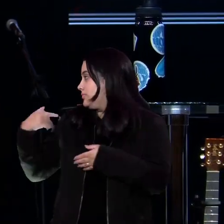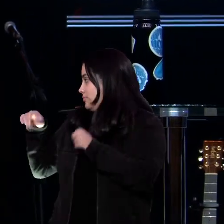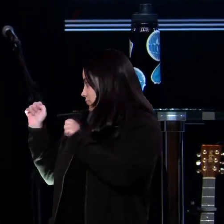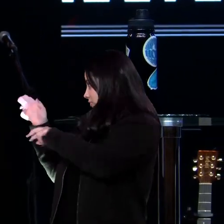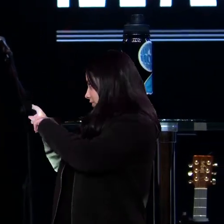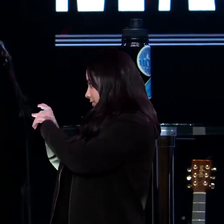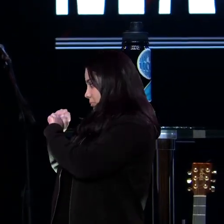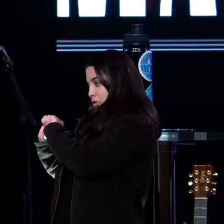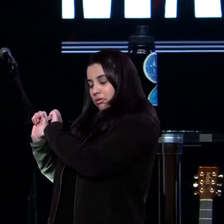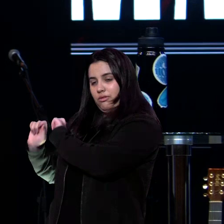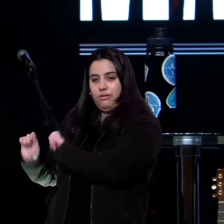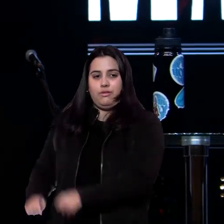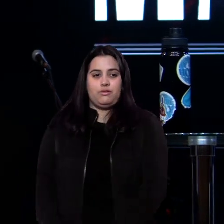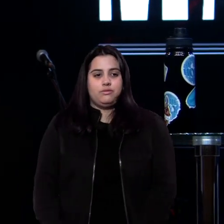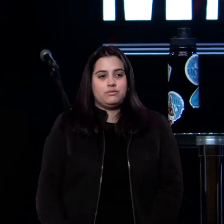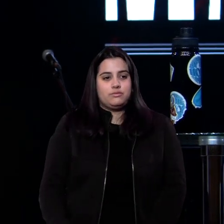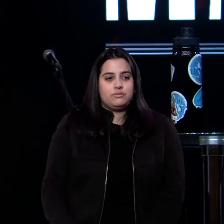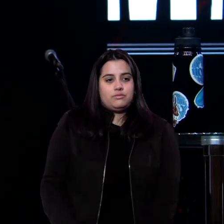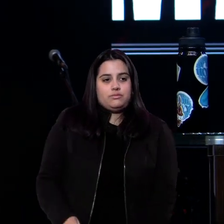sentar.